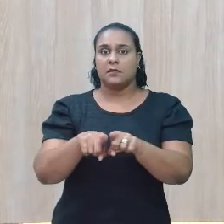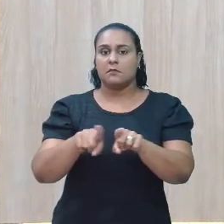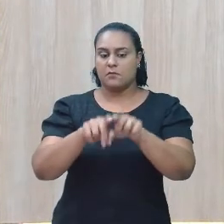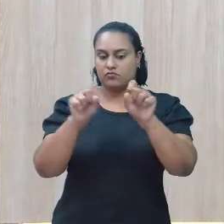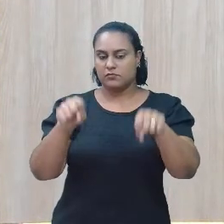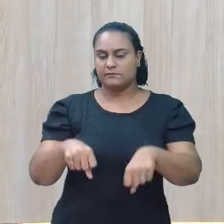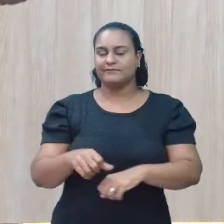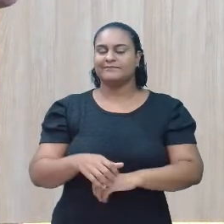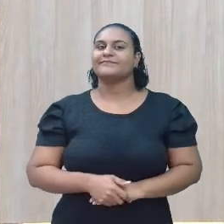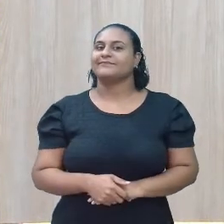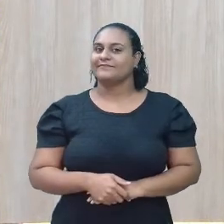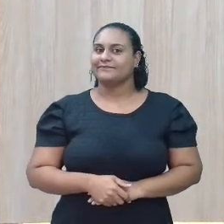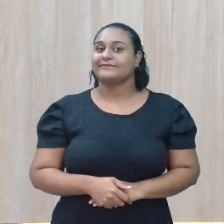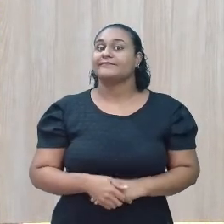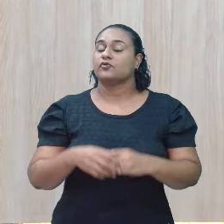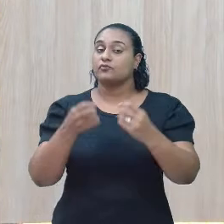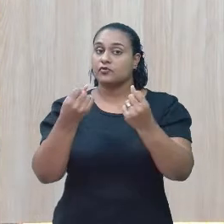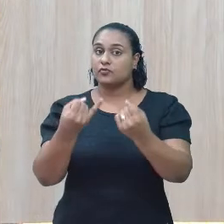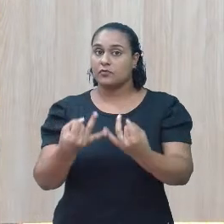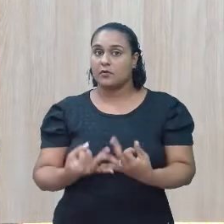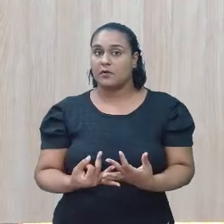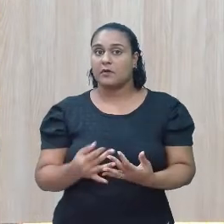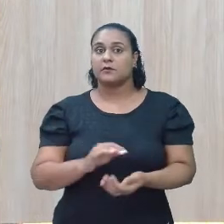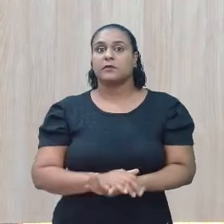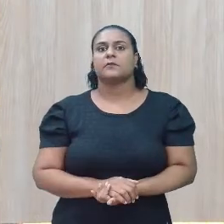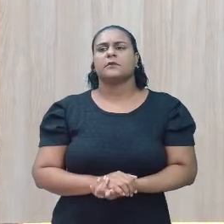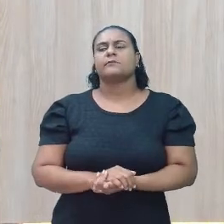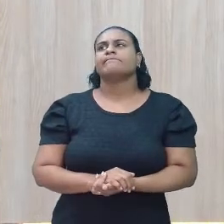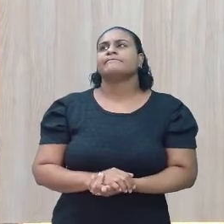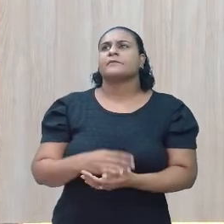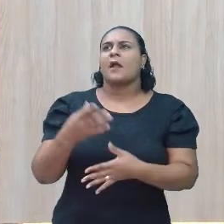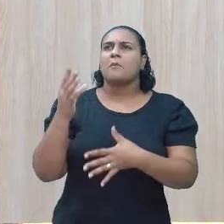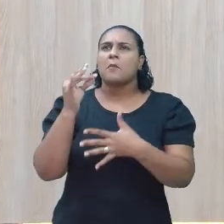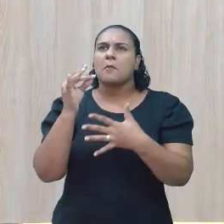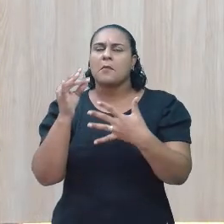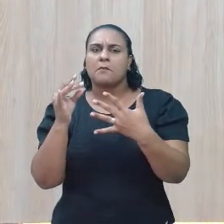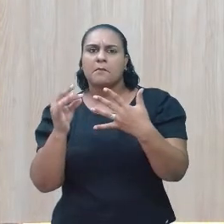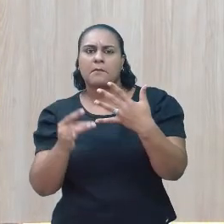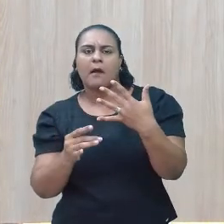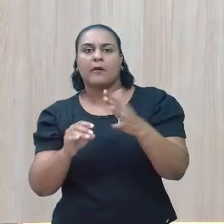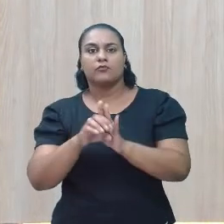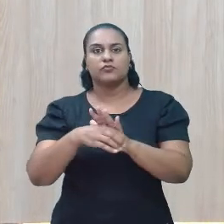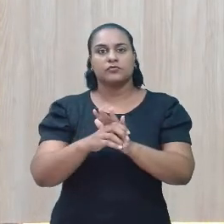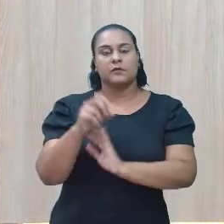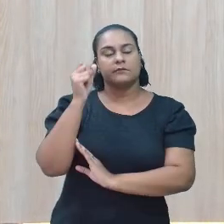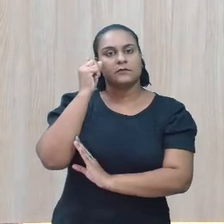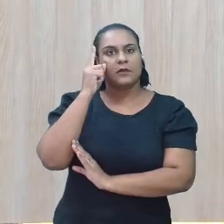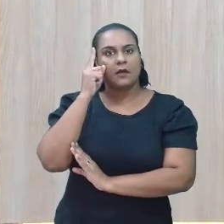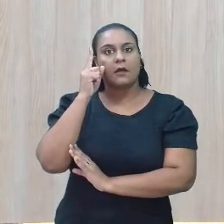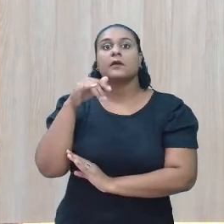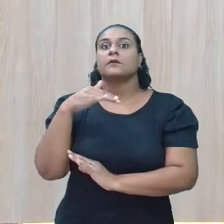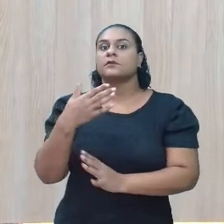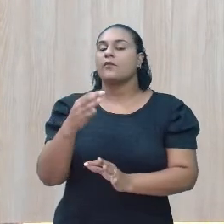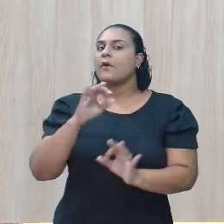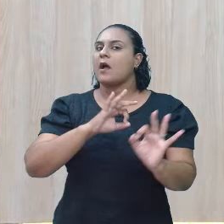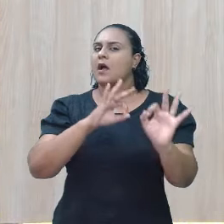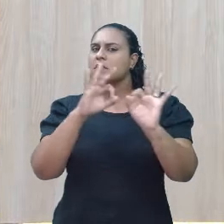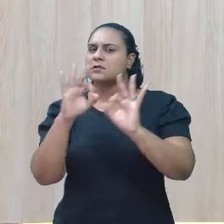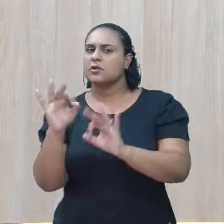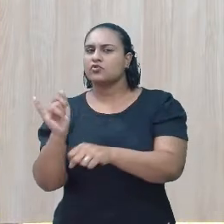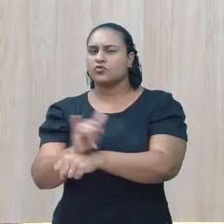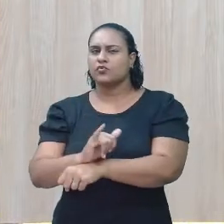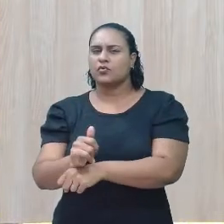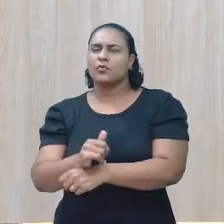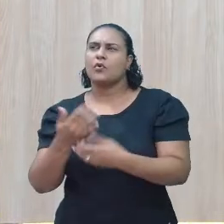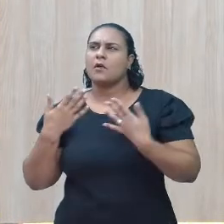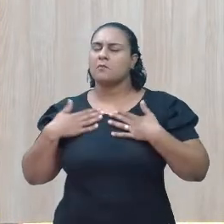certo? Então, como eu disse, a descrição do conceito, as ideias, quando essa aula estiver no YouTube, vê com calma cada uma das passagens